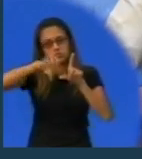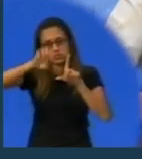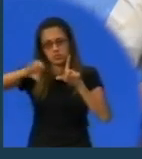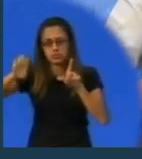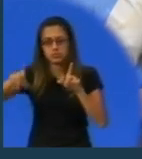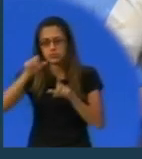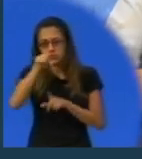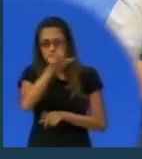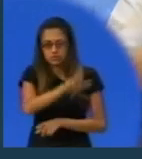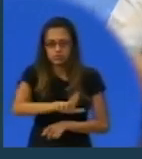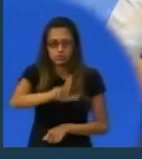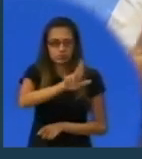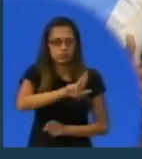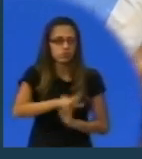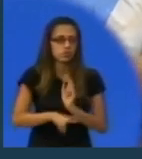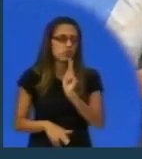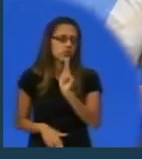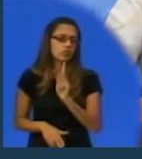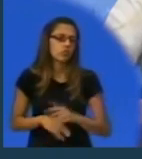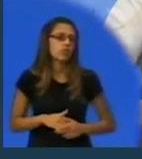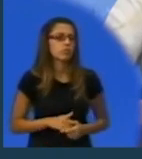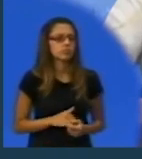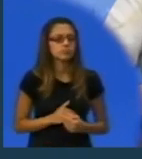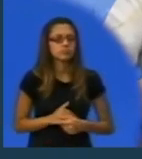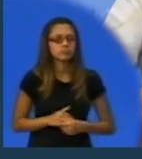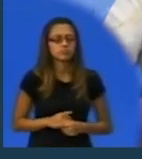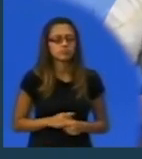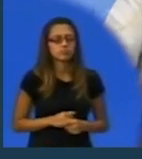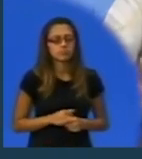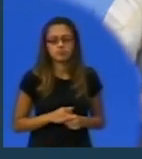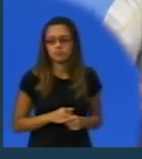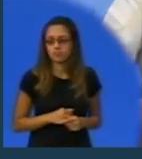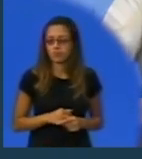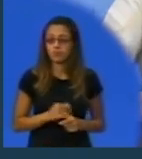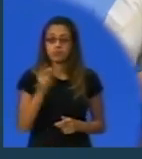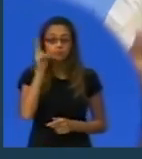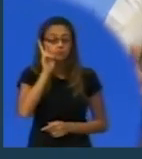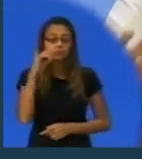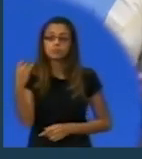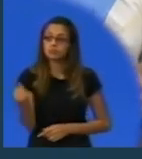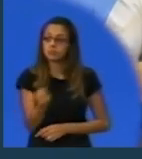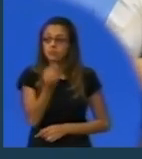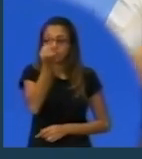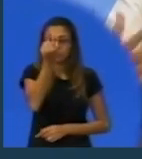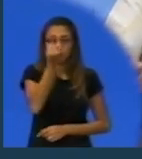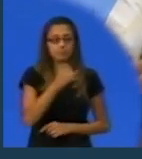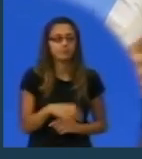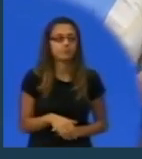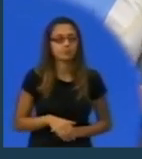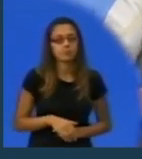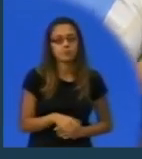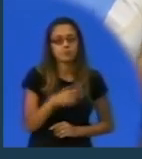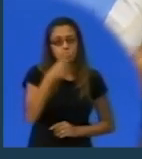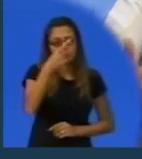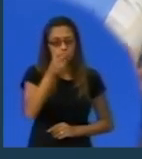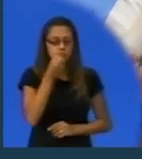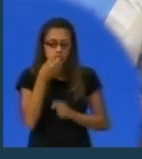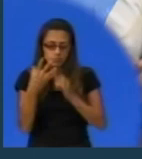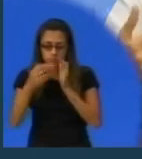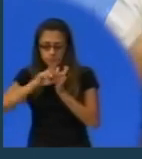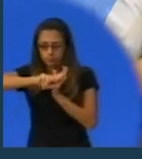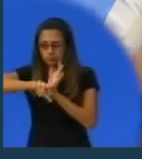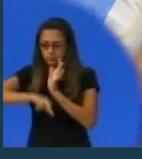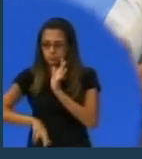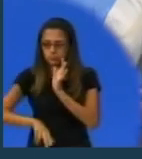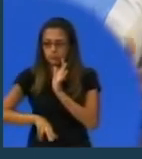você vai necessitar utilizar. Então, lembrando sempre, você no seu conjunto de dados não vai